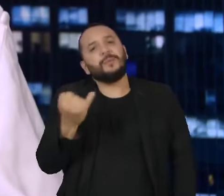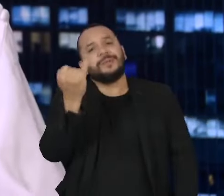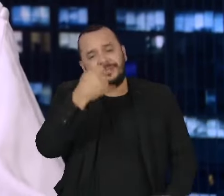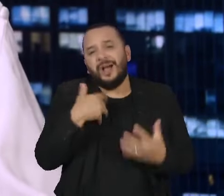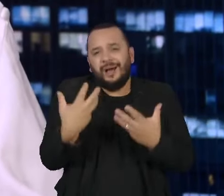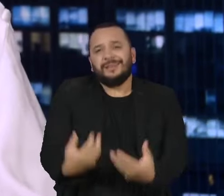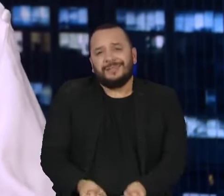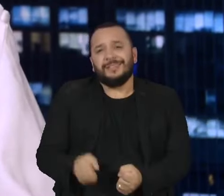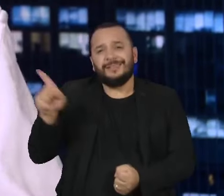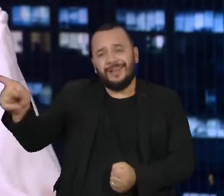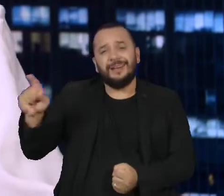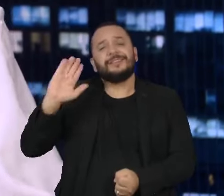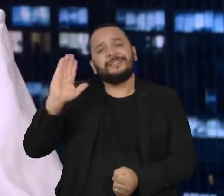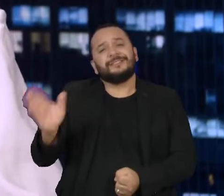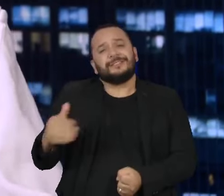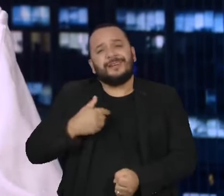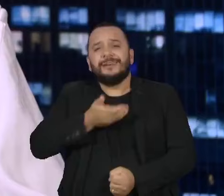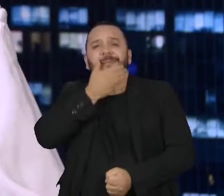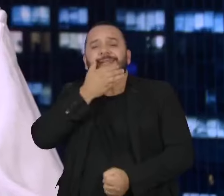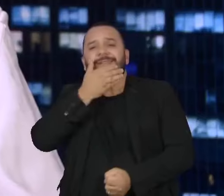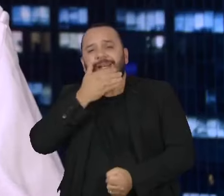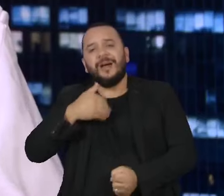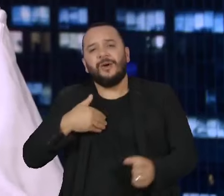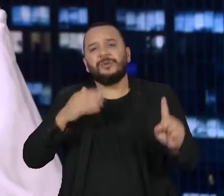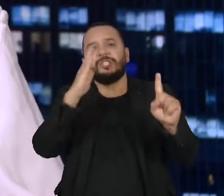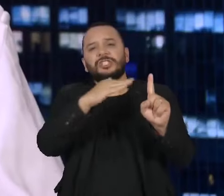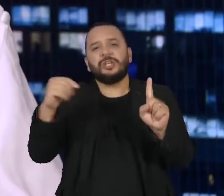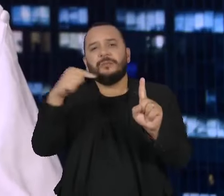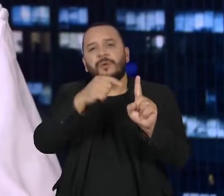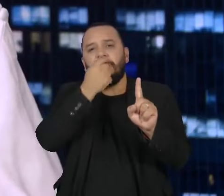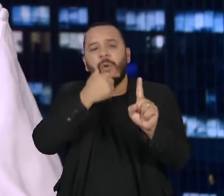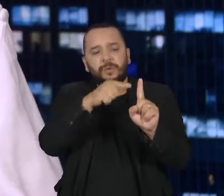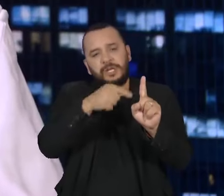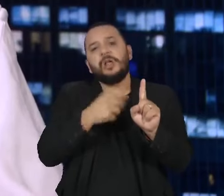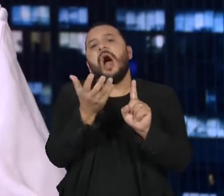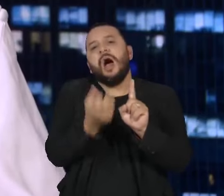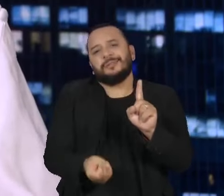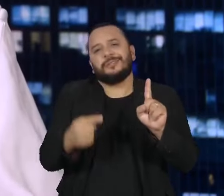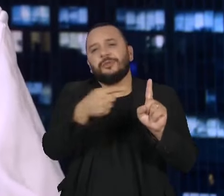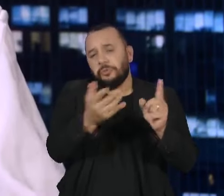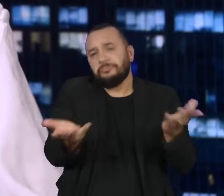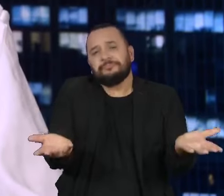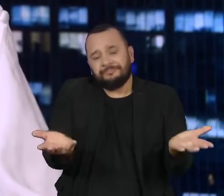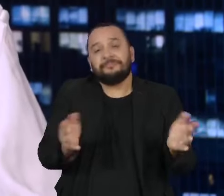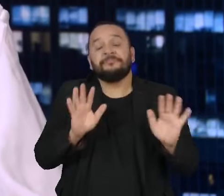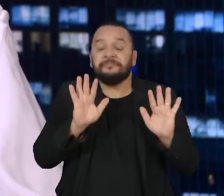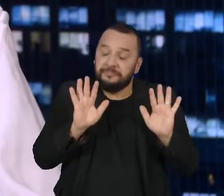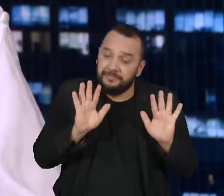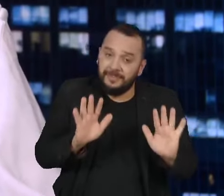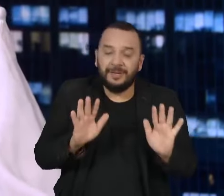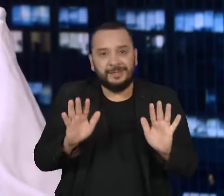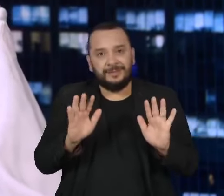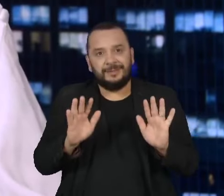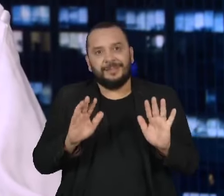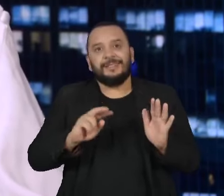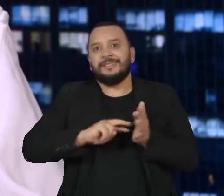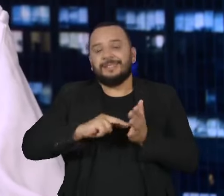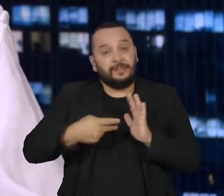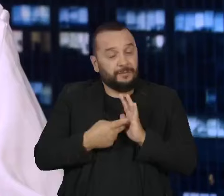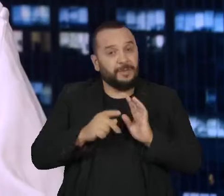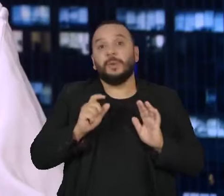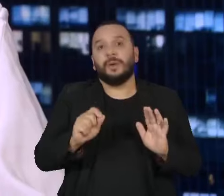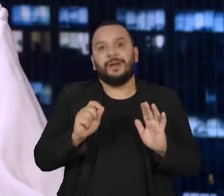topar essa live, essa sabatina, mas sempre com muita nitidez de que isso não significa